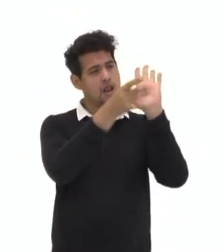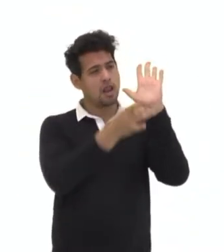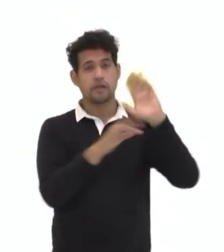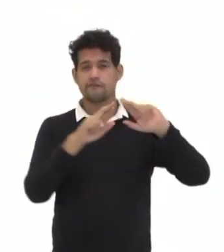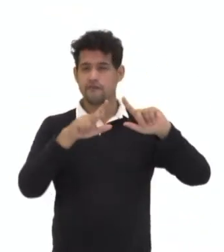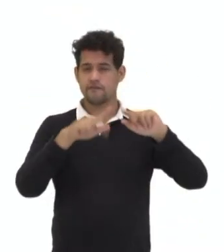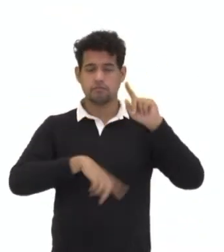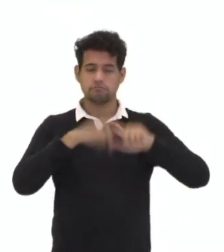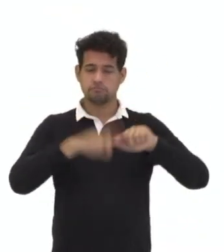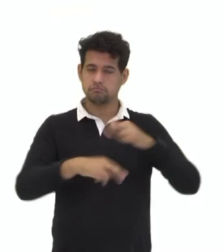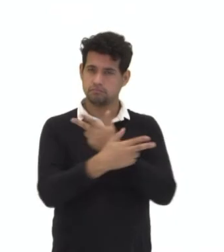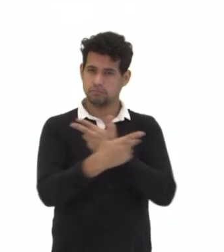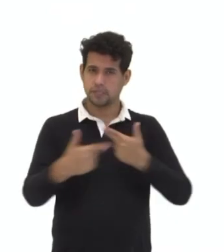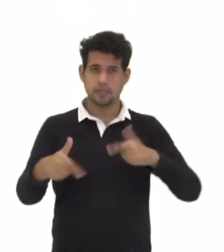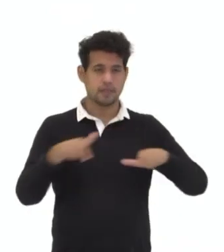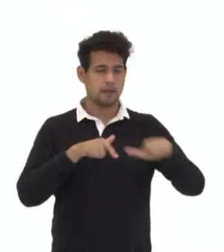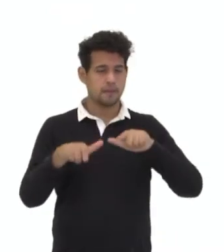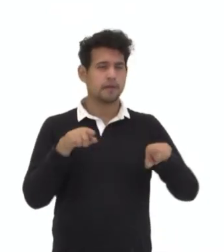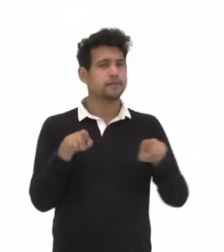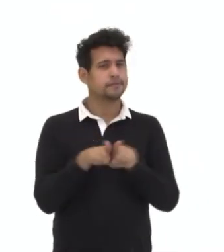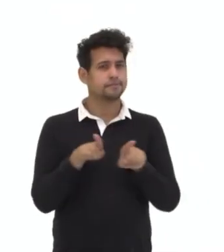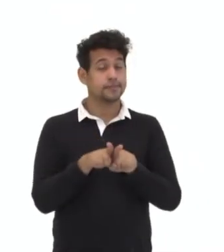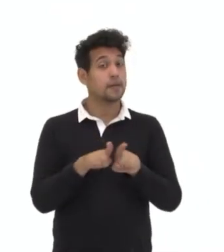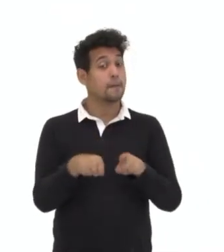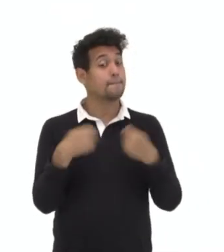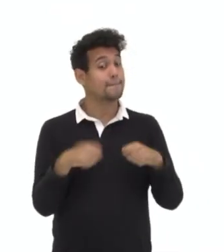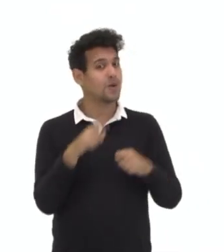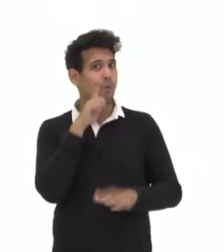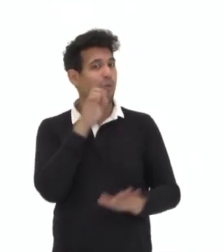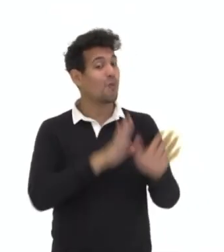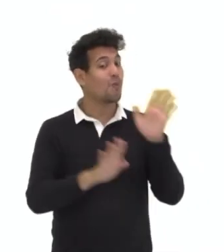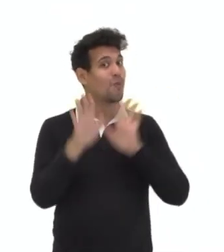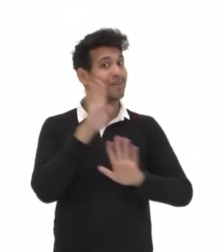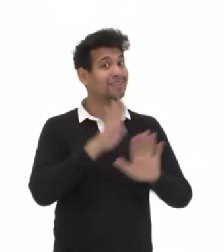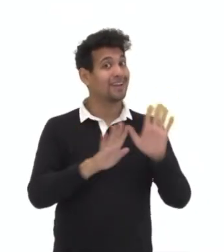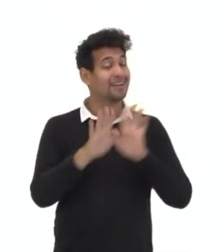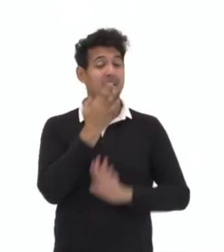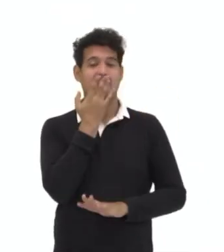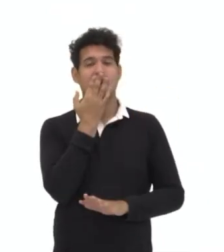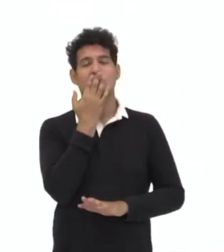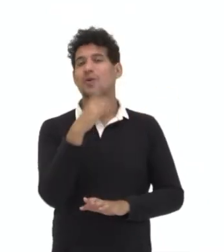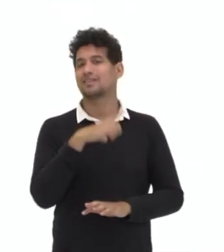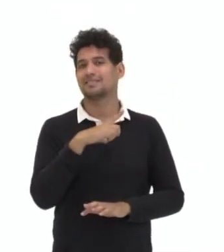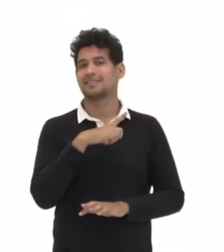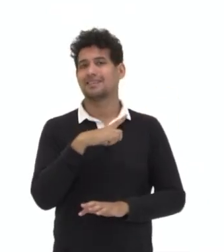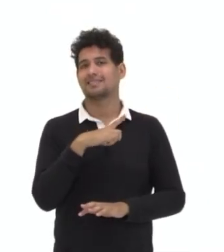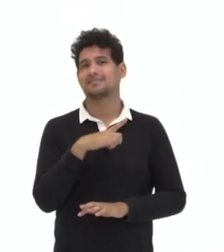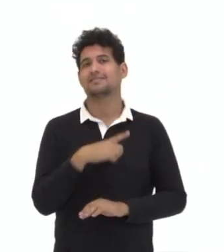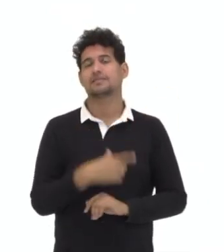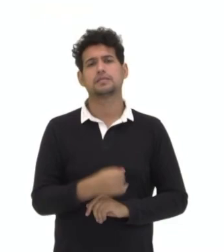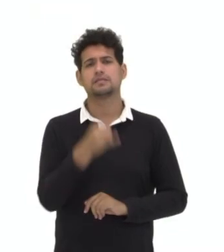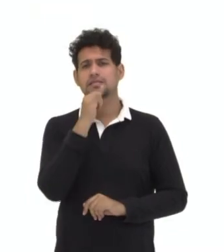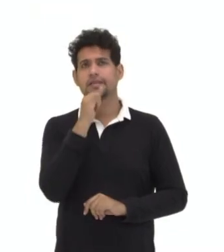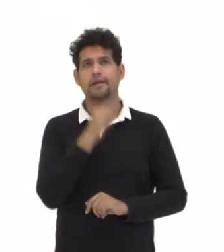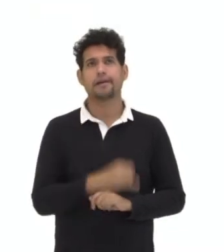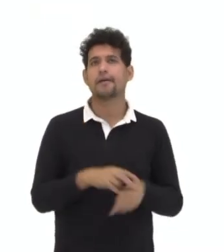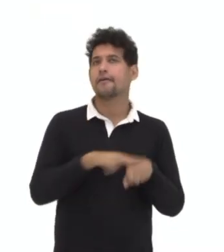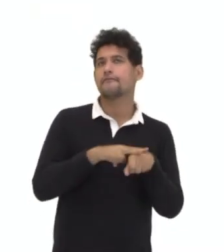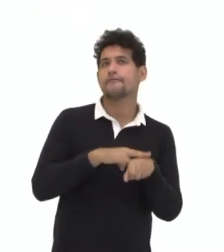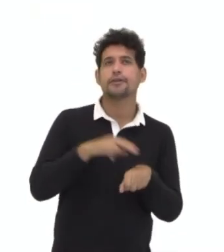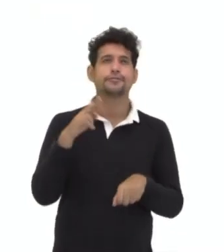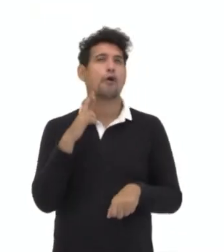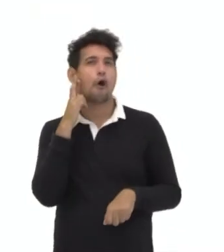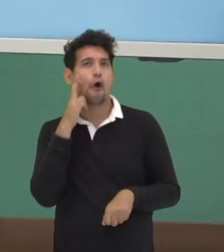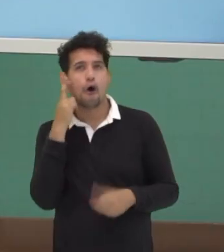dos seus produtos e serviços e muito cuidado com o contraste das cores, né? Para não ficar tipo verde rosa da